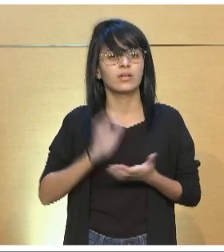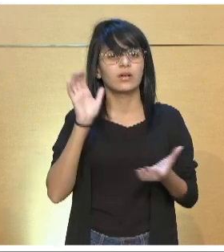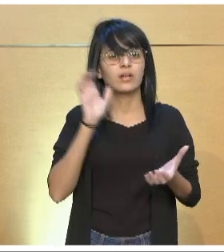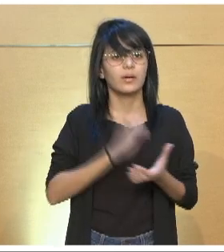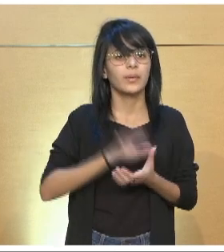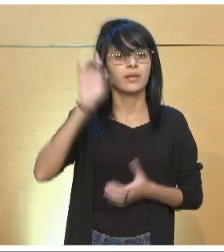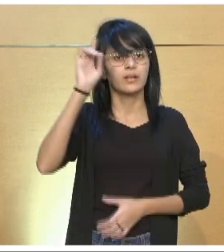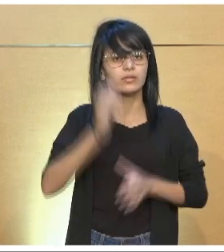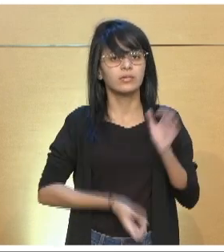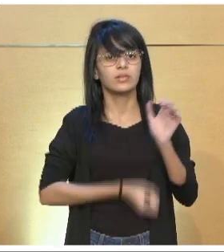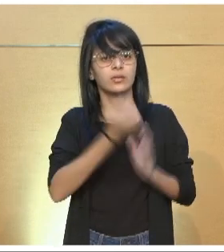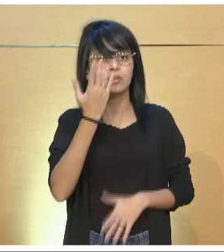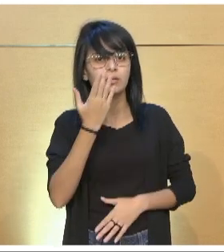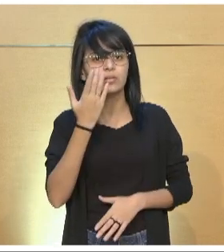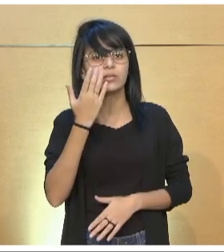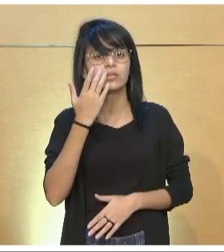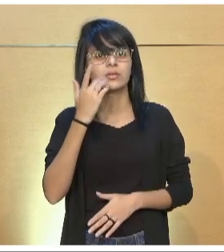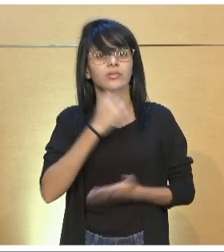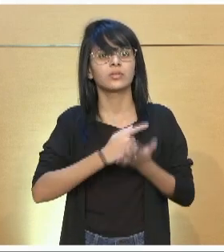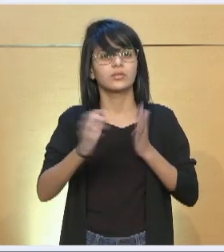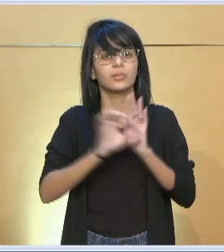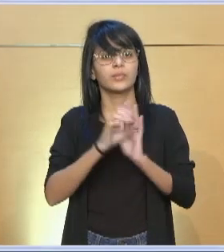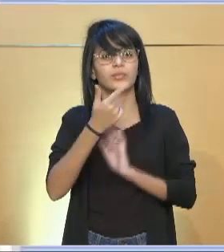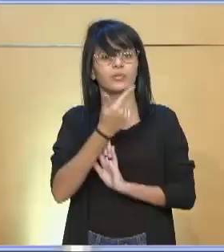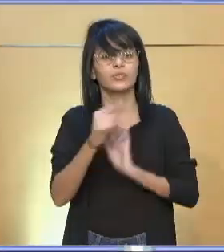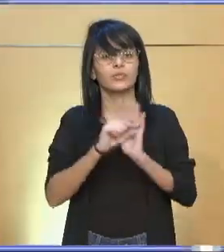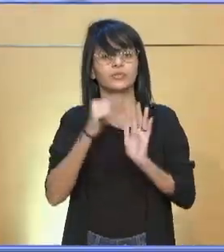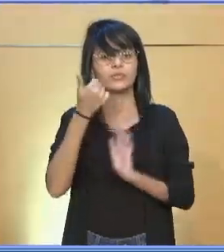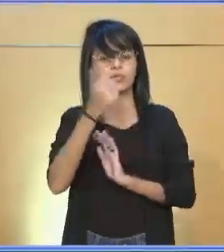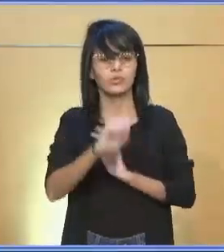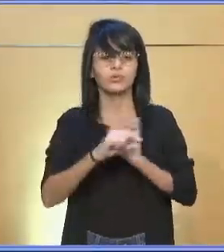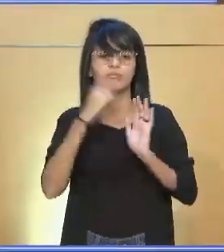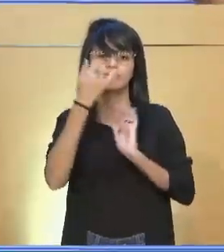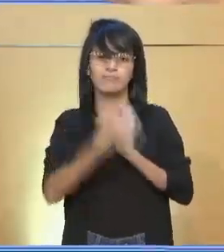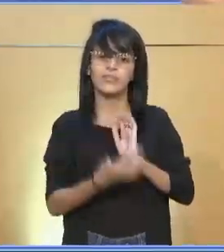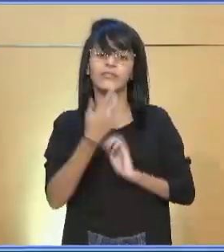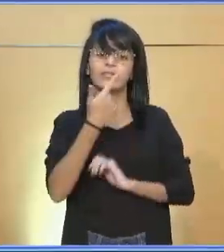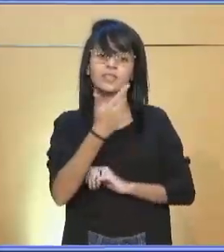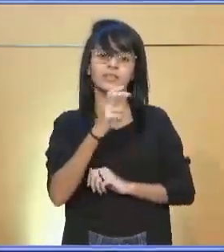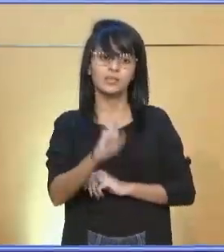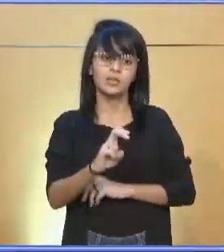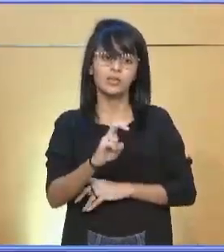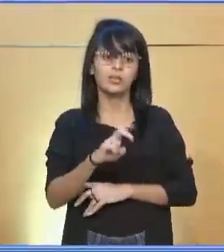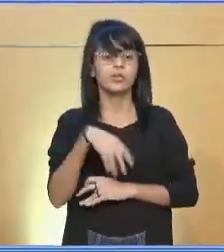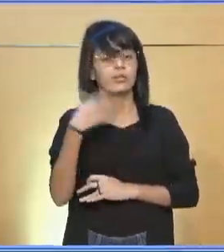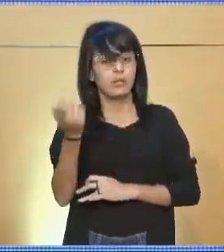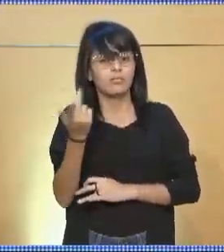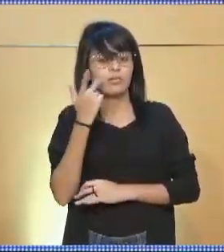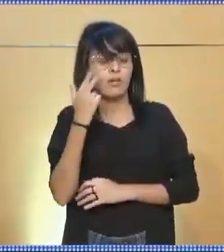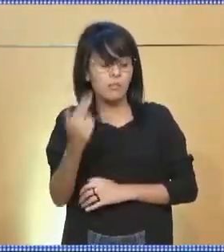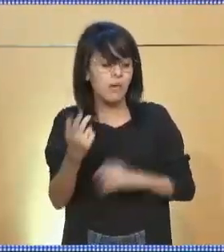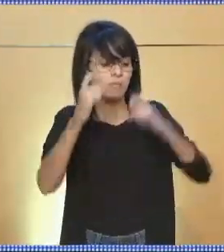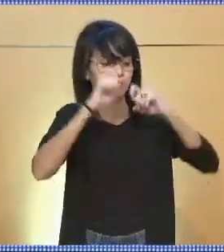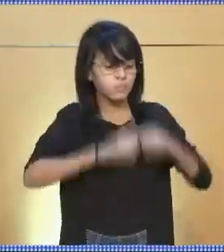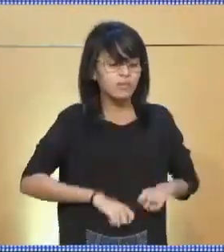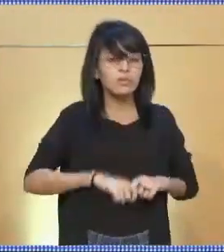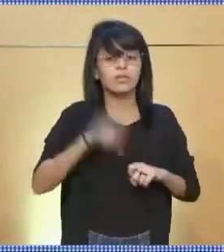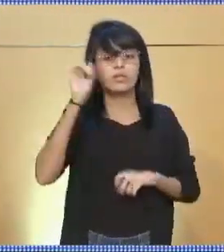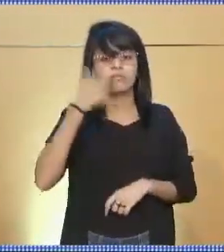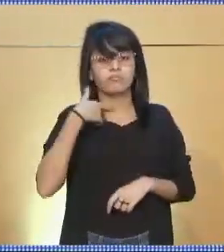por Deus, Gênesis 2, 18 a 25. É um desejo normal, já que Deus fez um homem com desejo sexual,